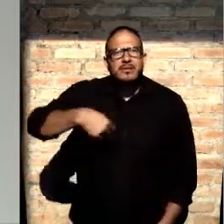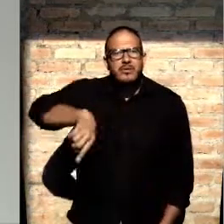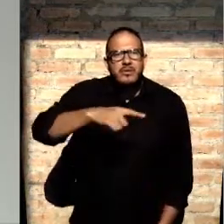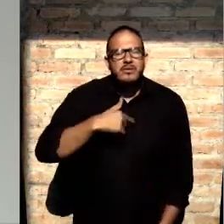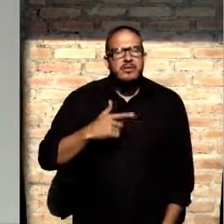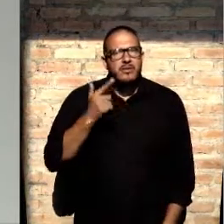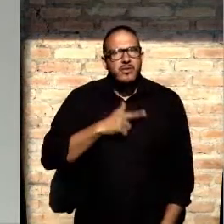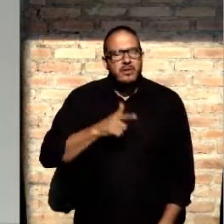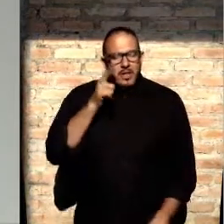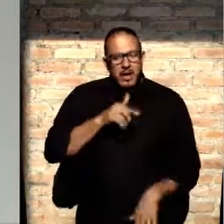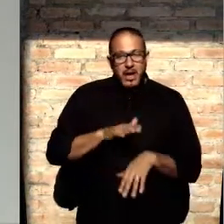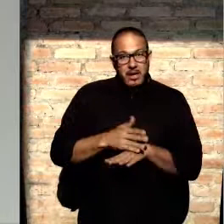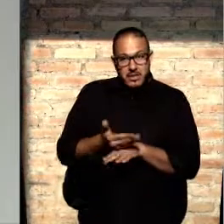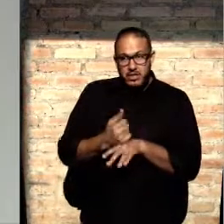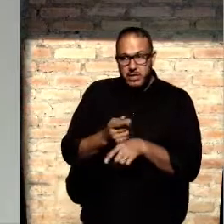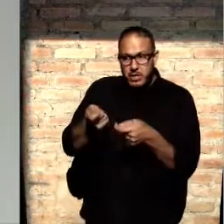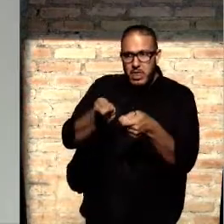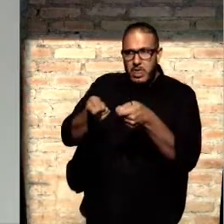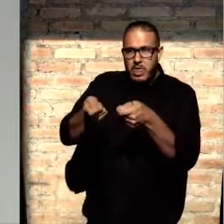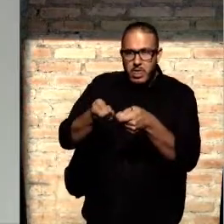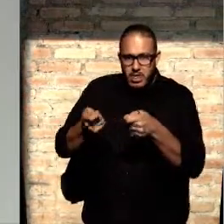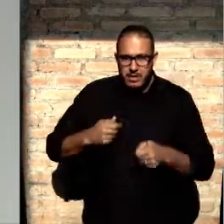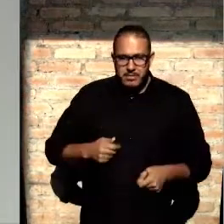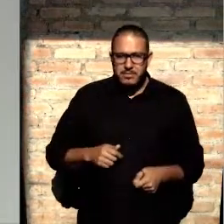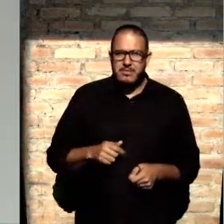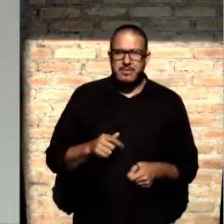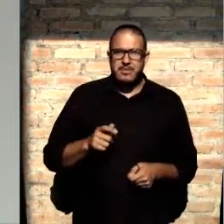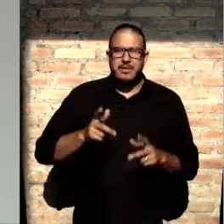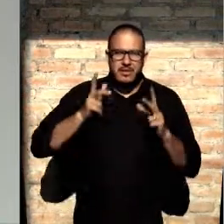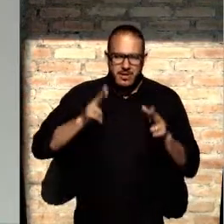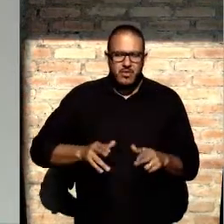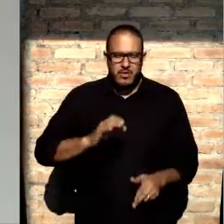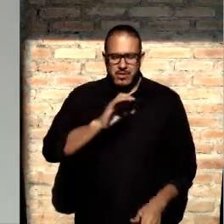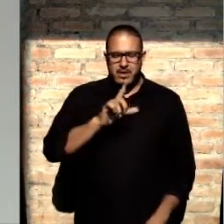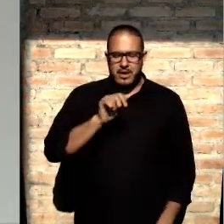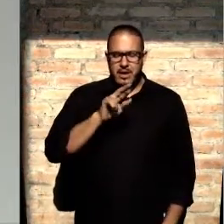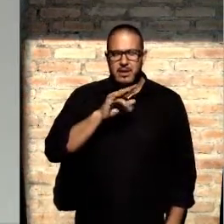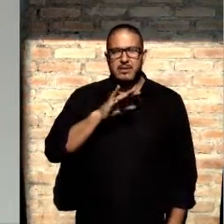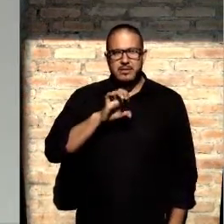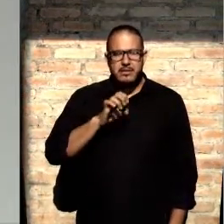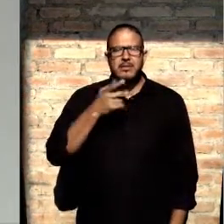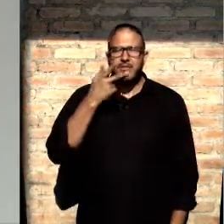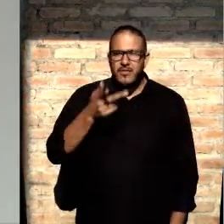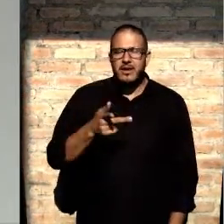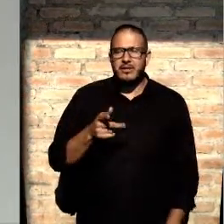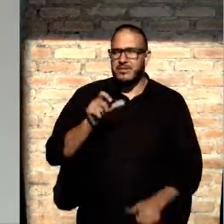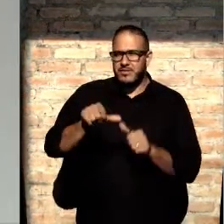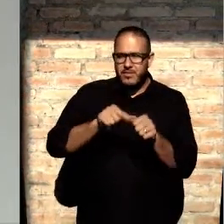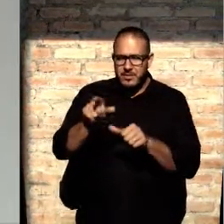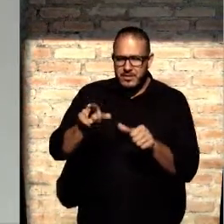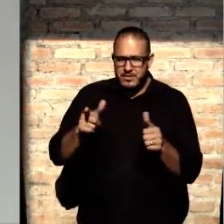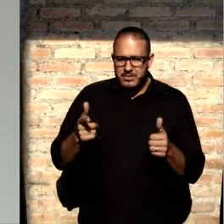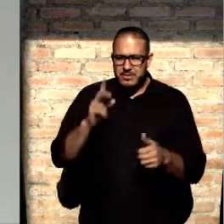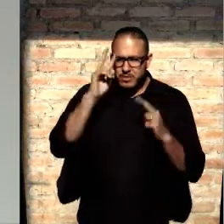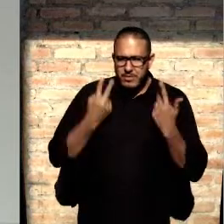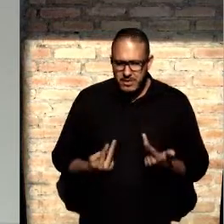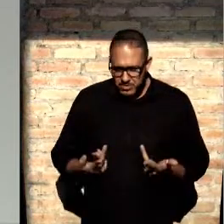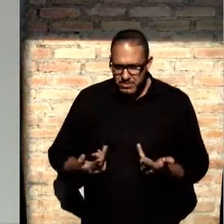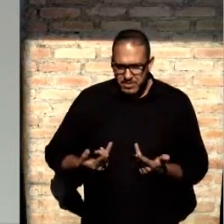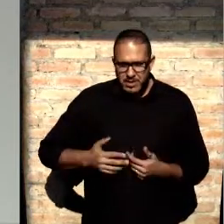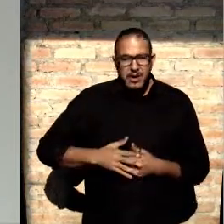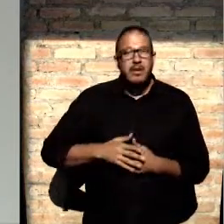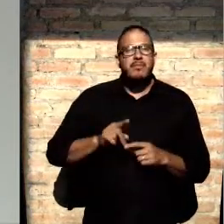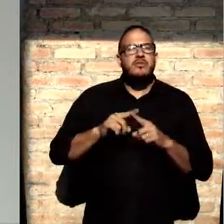os domestic em humanos como diz a clarice eu acho que a gente vive hoje eu estou muito